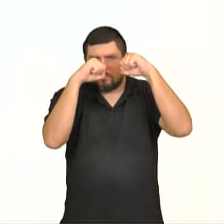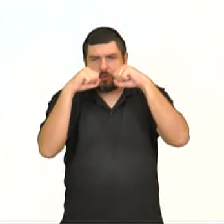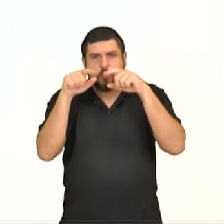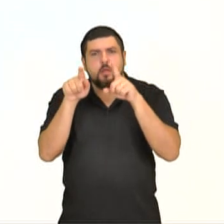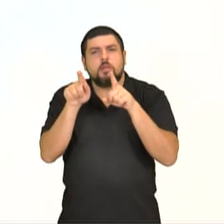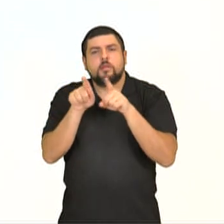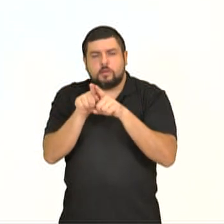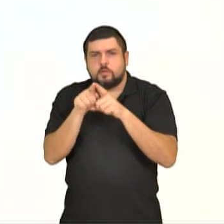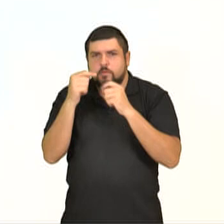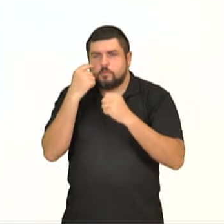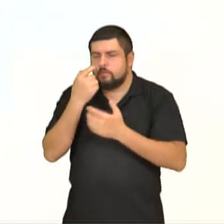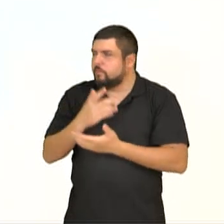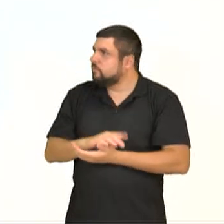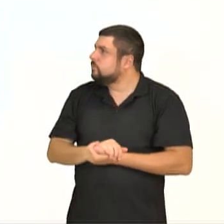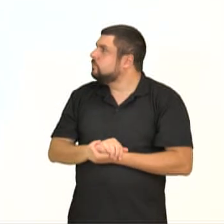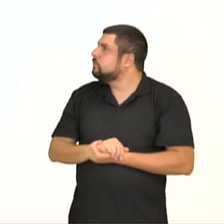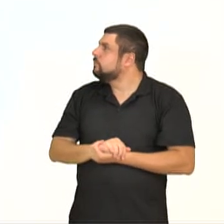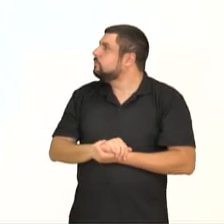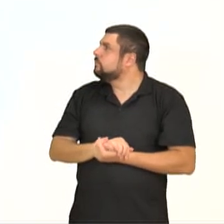Taekwondo,